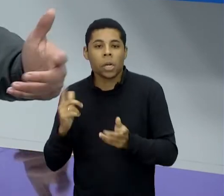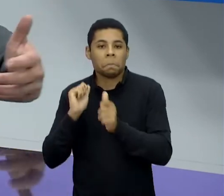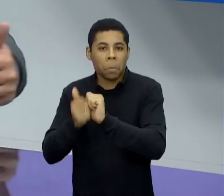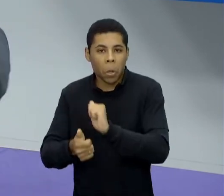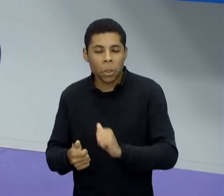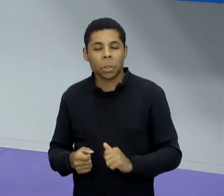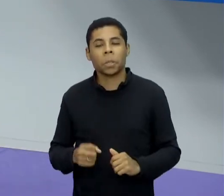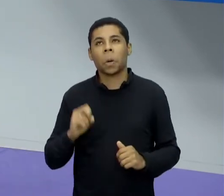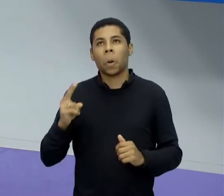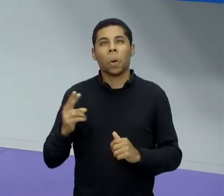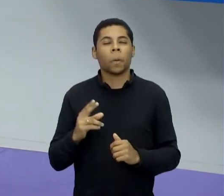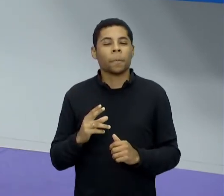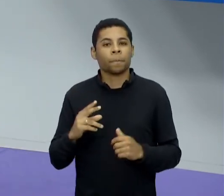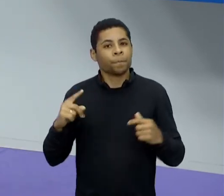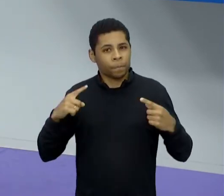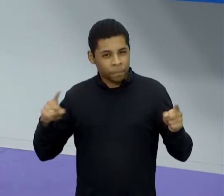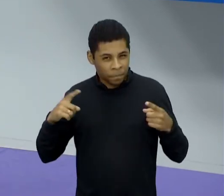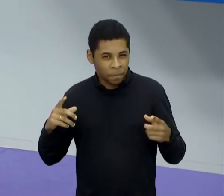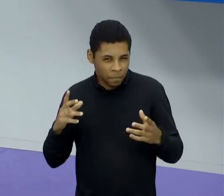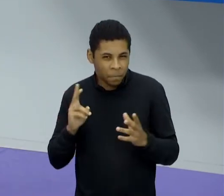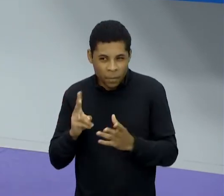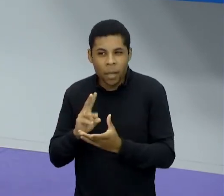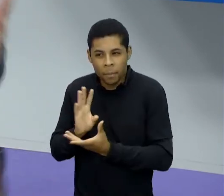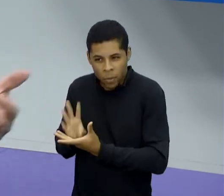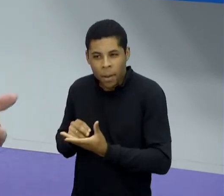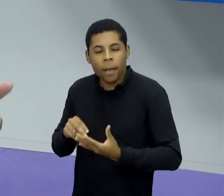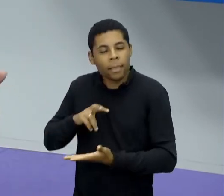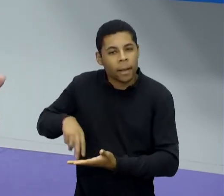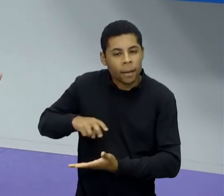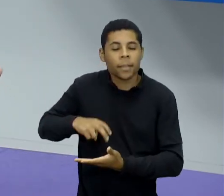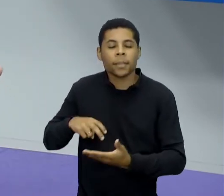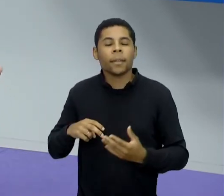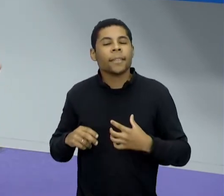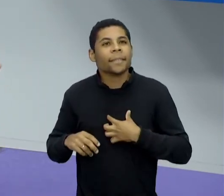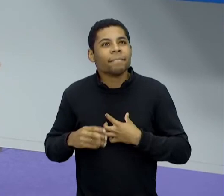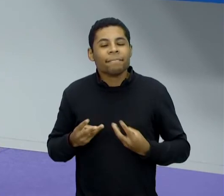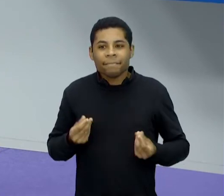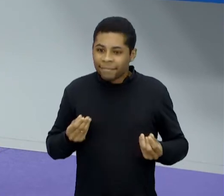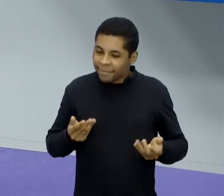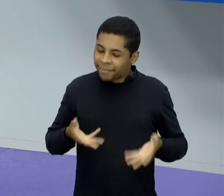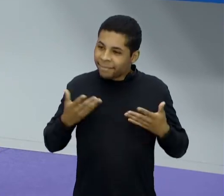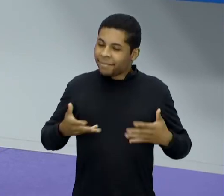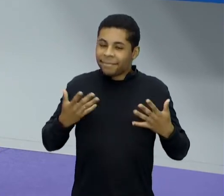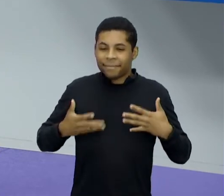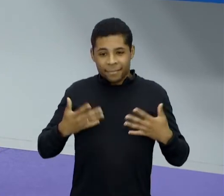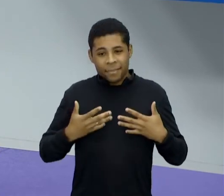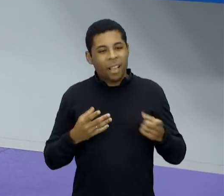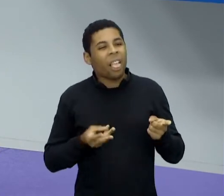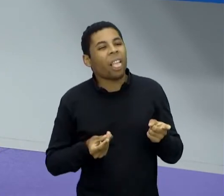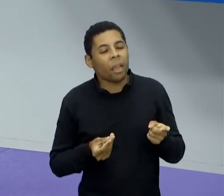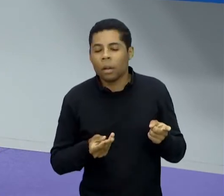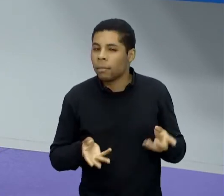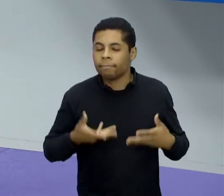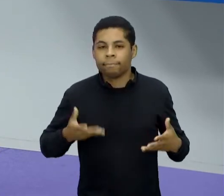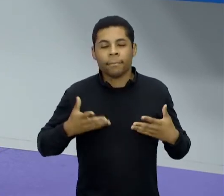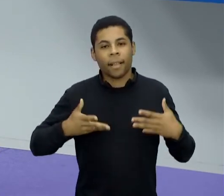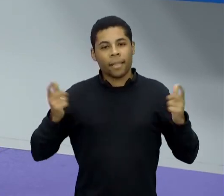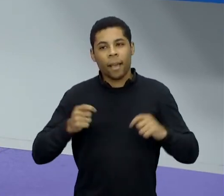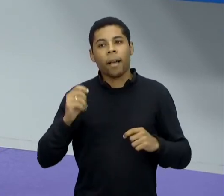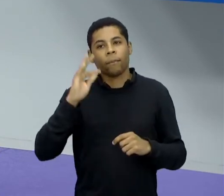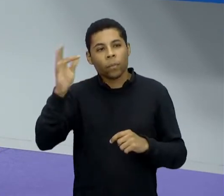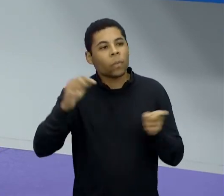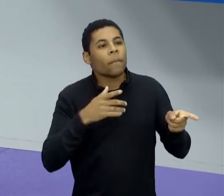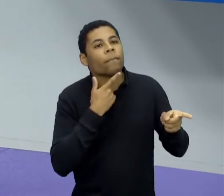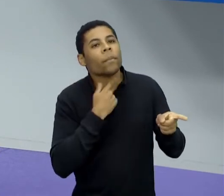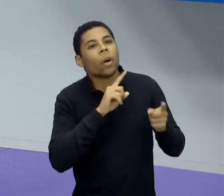nessa coreografia, em tudo isso, um sentido mais relevante para as próprias perspectivas e projetos